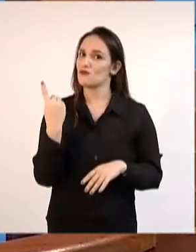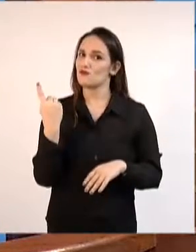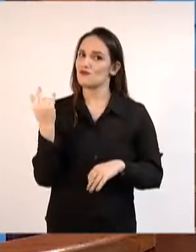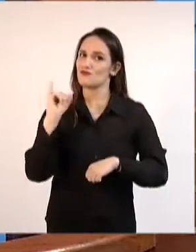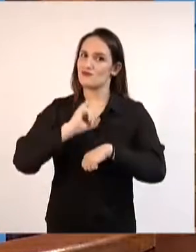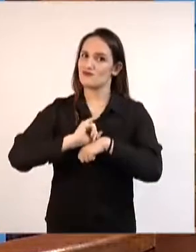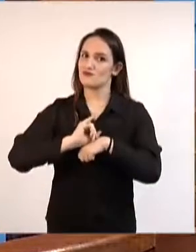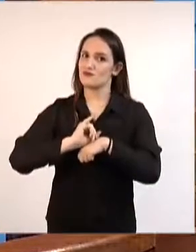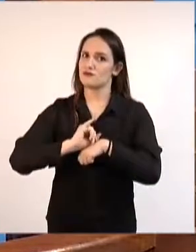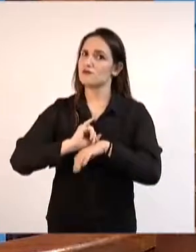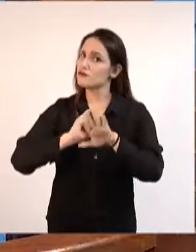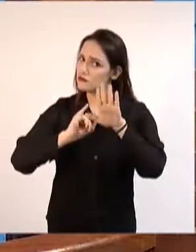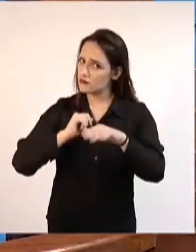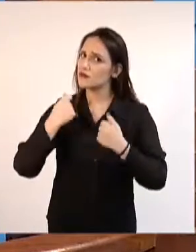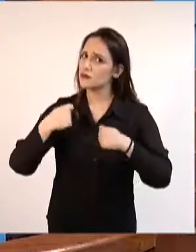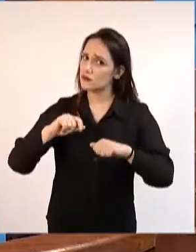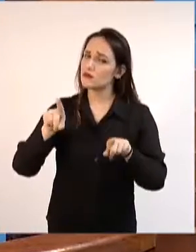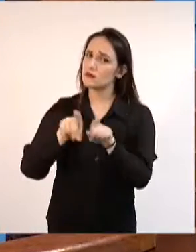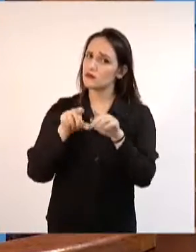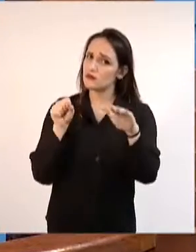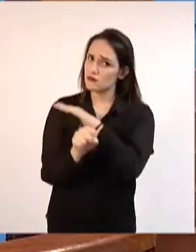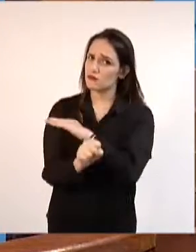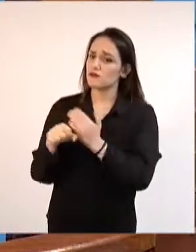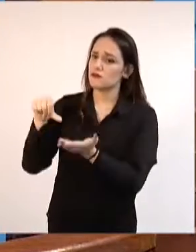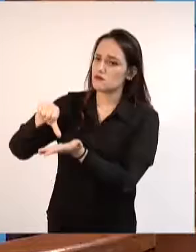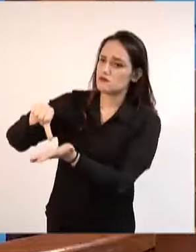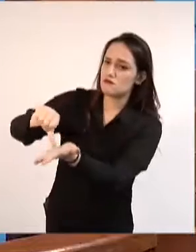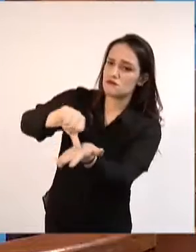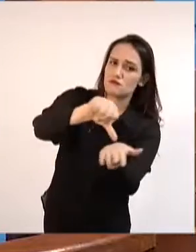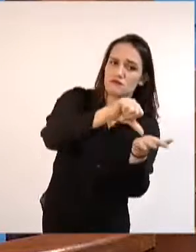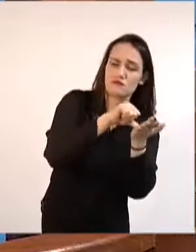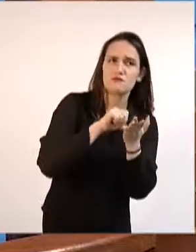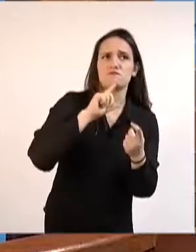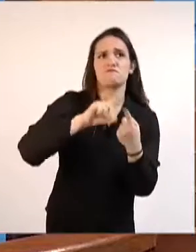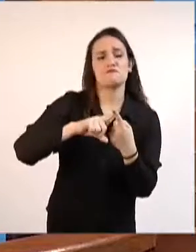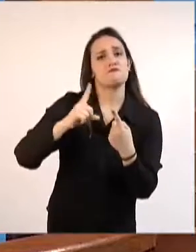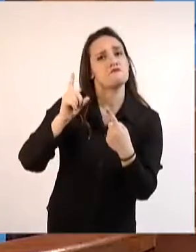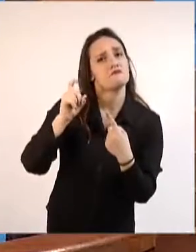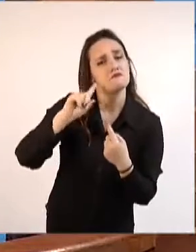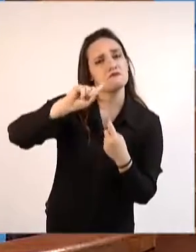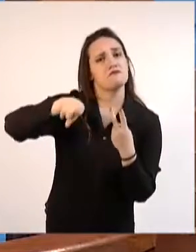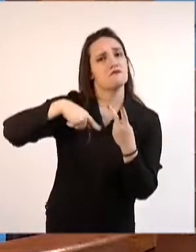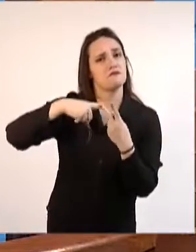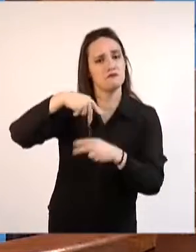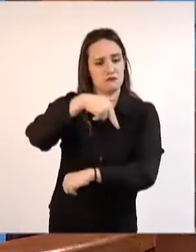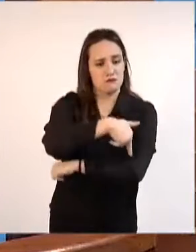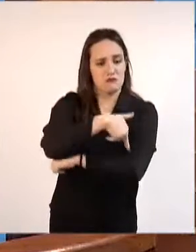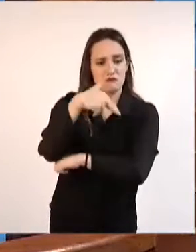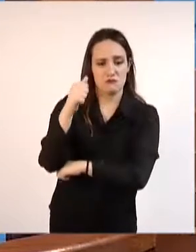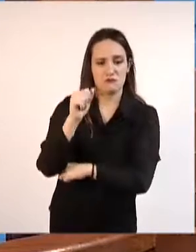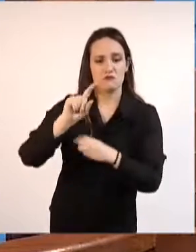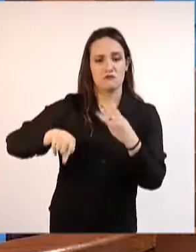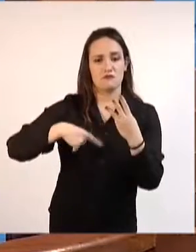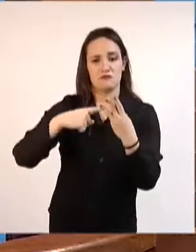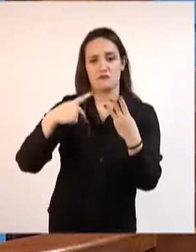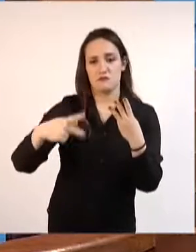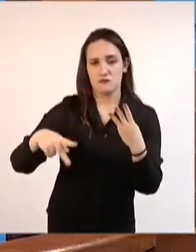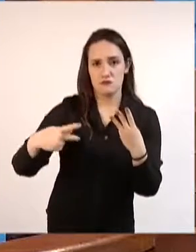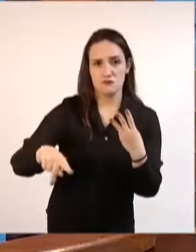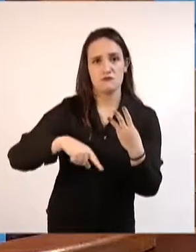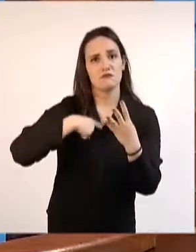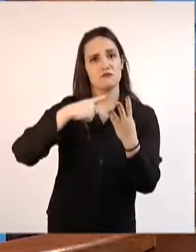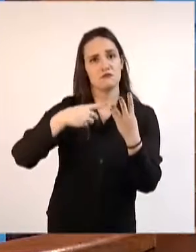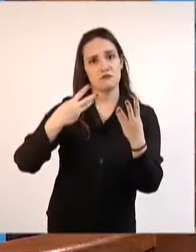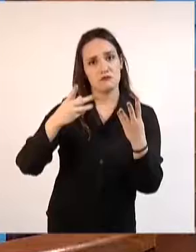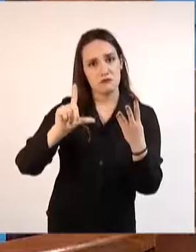Precisaríamos estender isso a Dourados, a Nova Andradina, a Ponta Porã, a Três